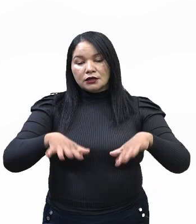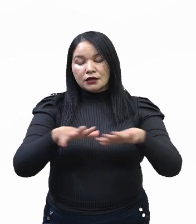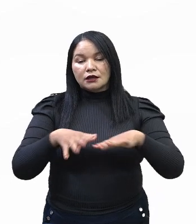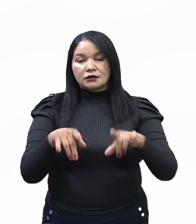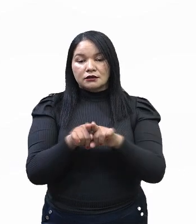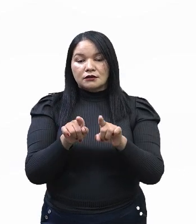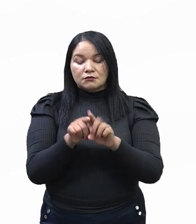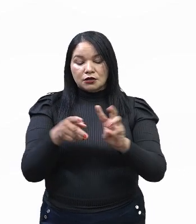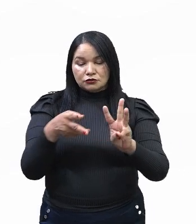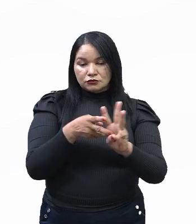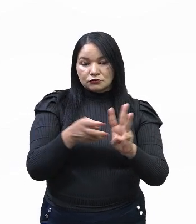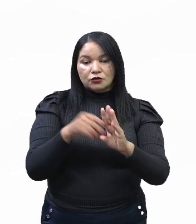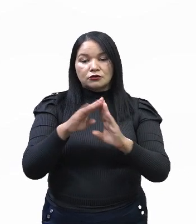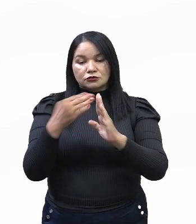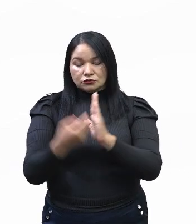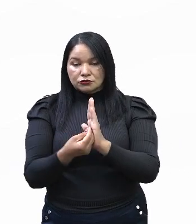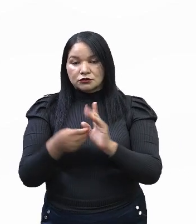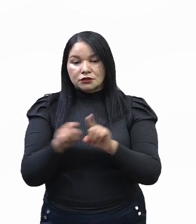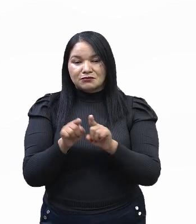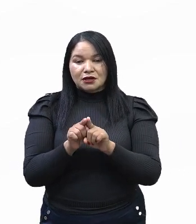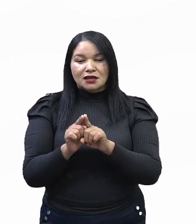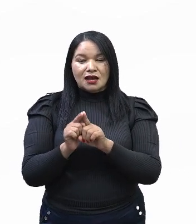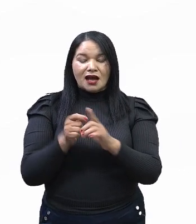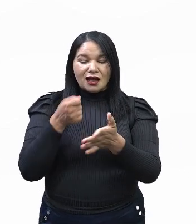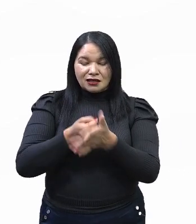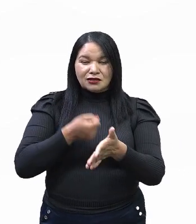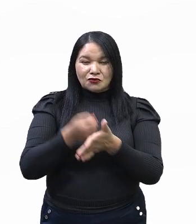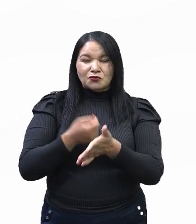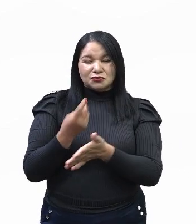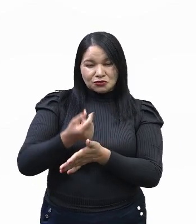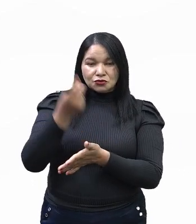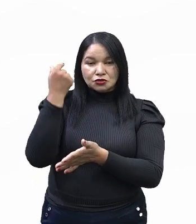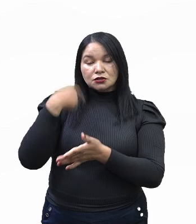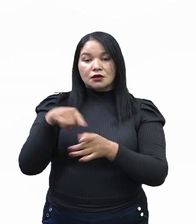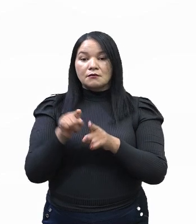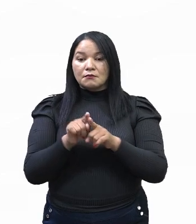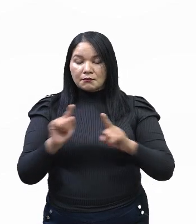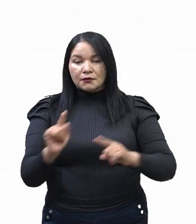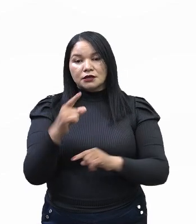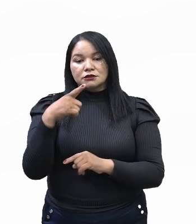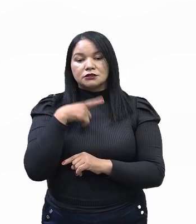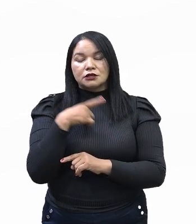apesar de ser uma luta antiga, é uma luta que tem se